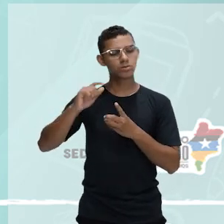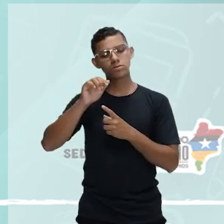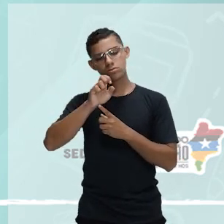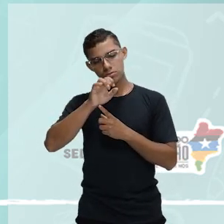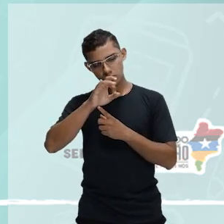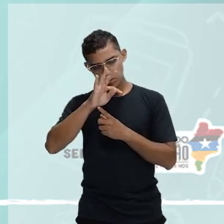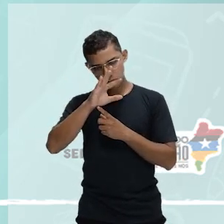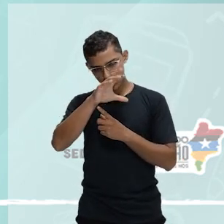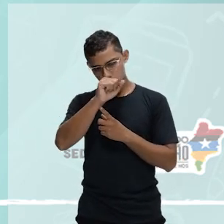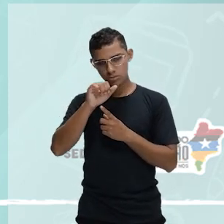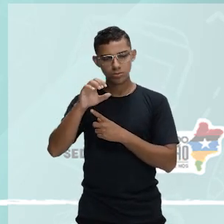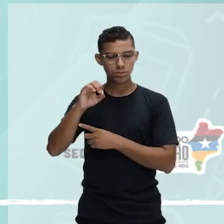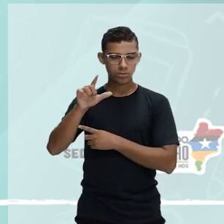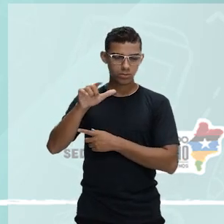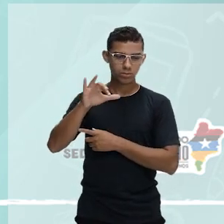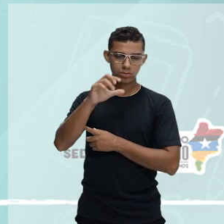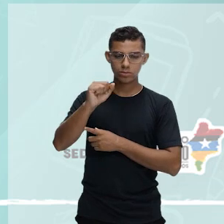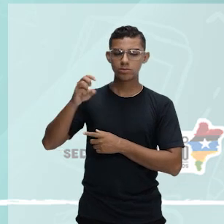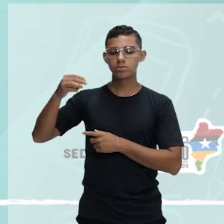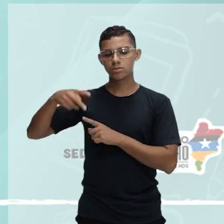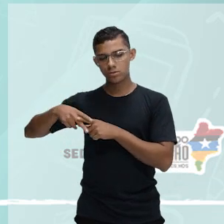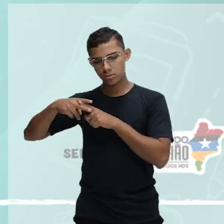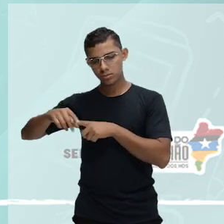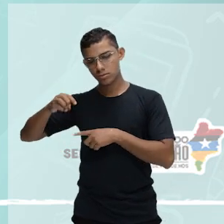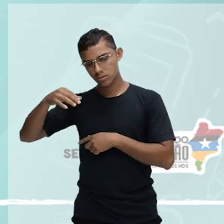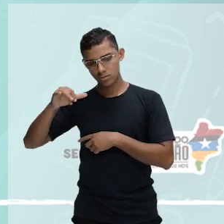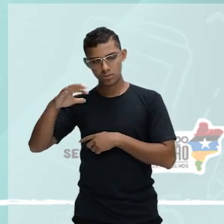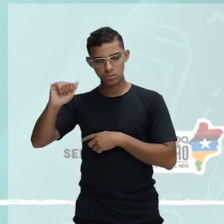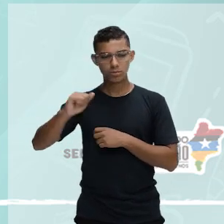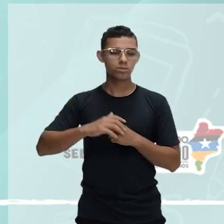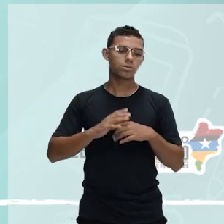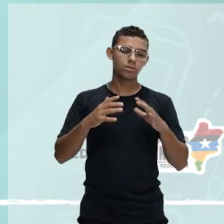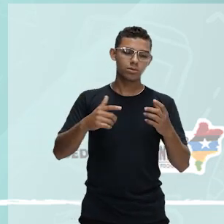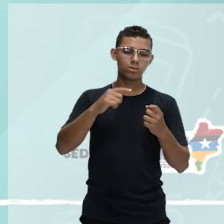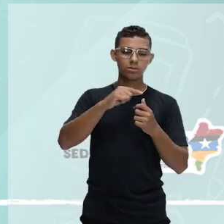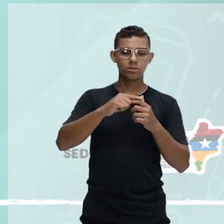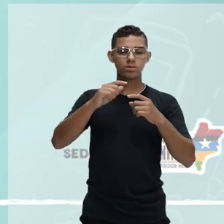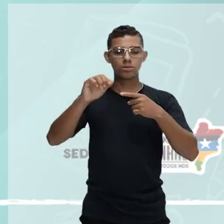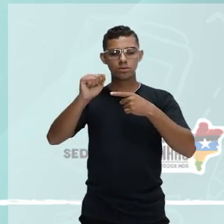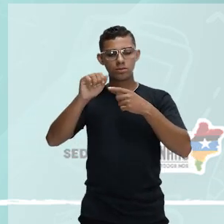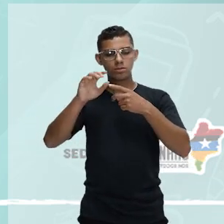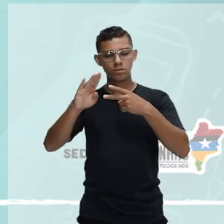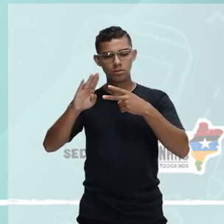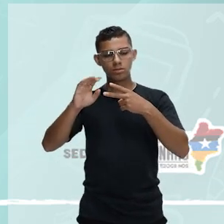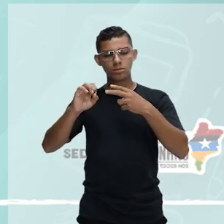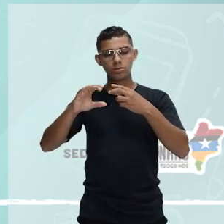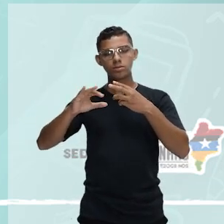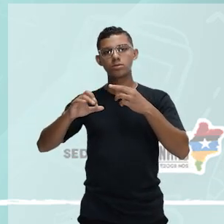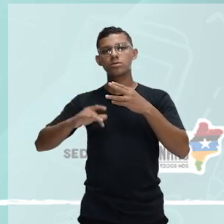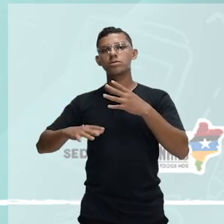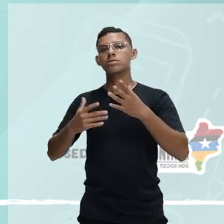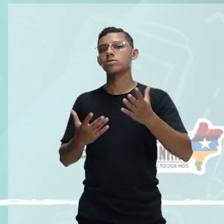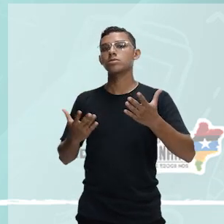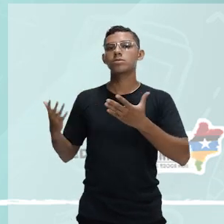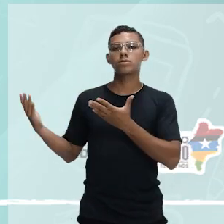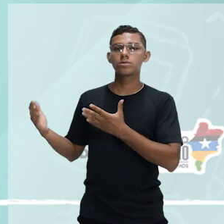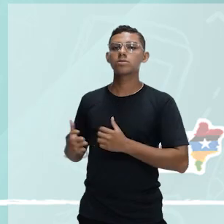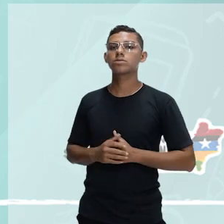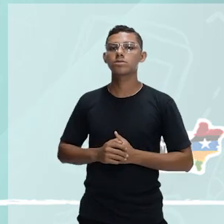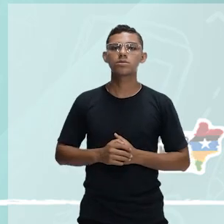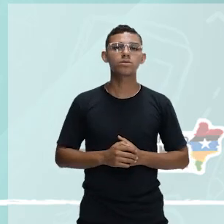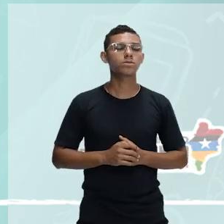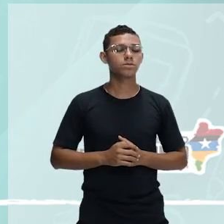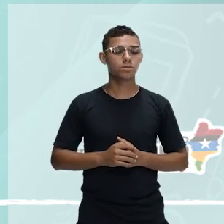mecânica. Letra C, elétrica, mecânica e térmica. Letra D, térmica, mecânica e luminosa. E letra E,